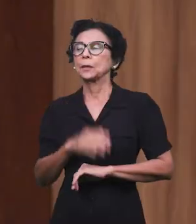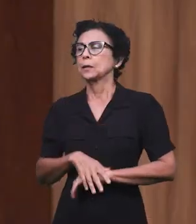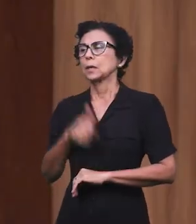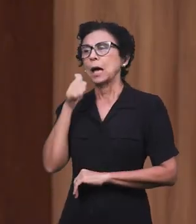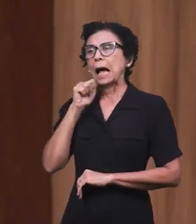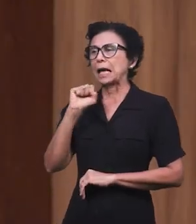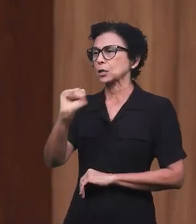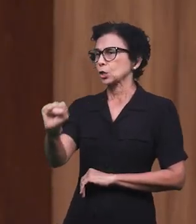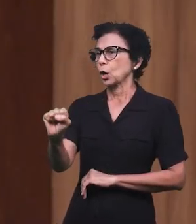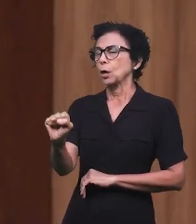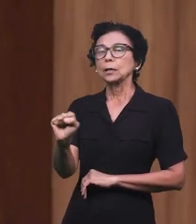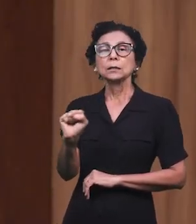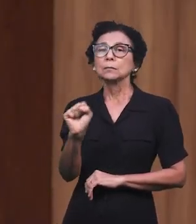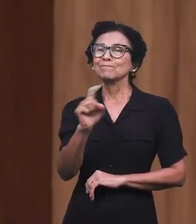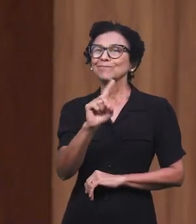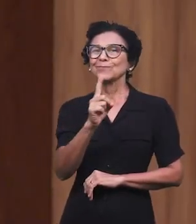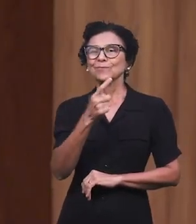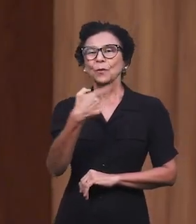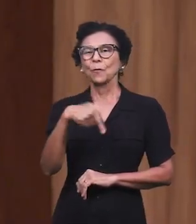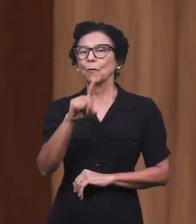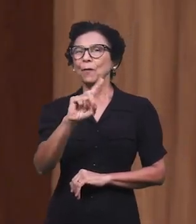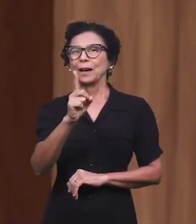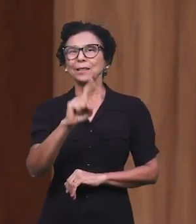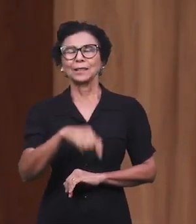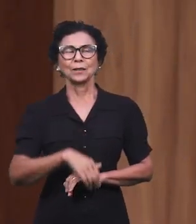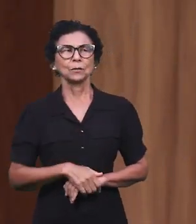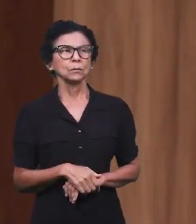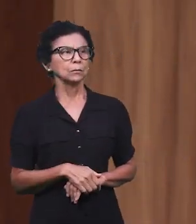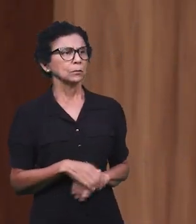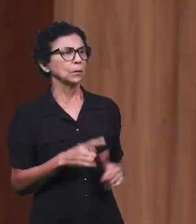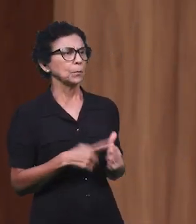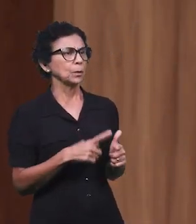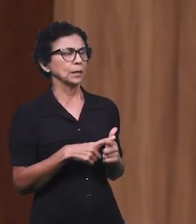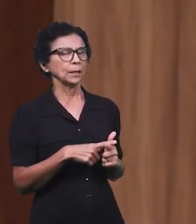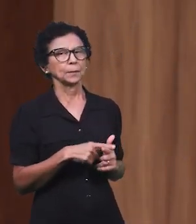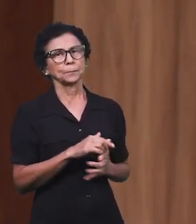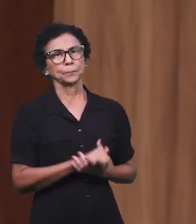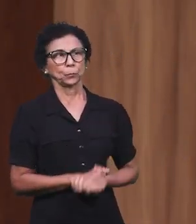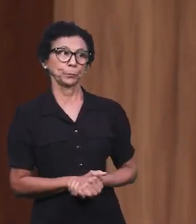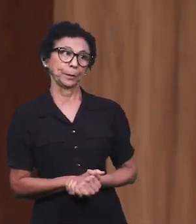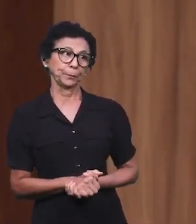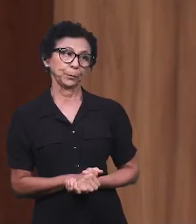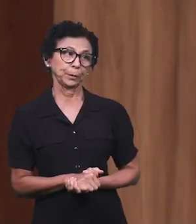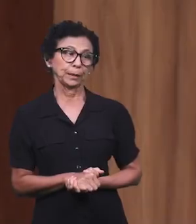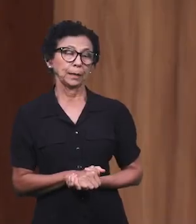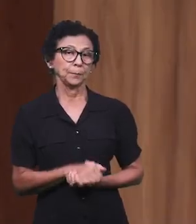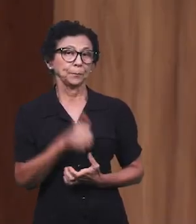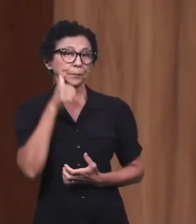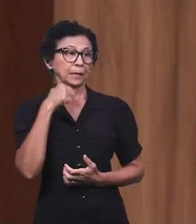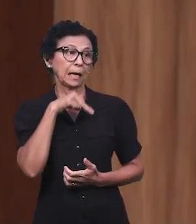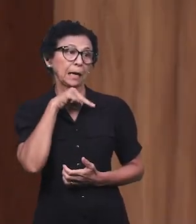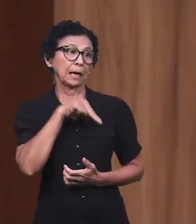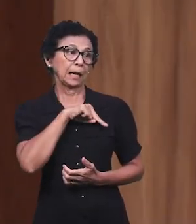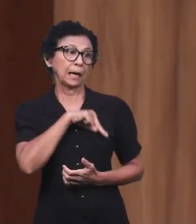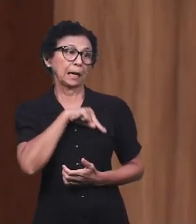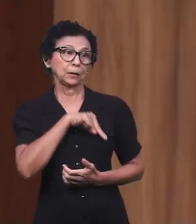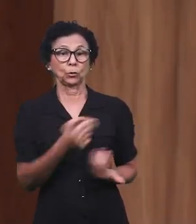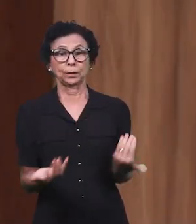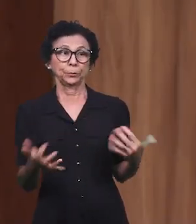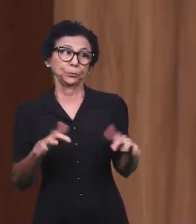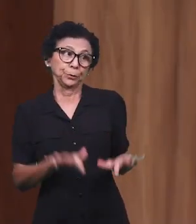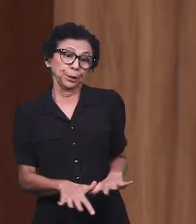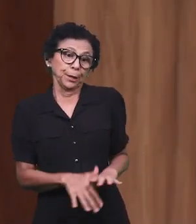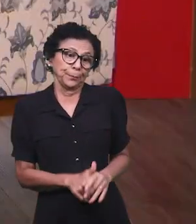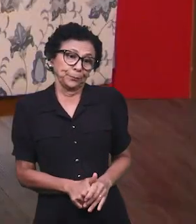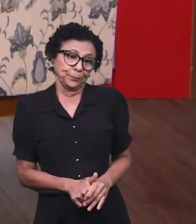porque a nora não quer. É inconcebível esse tipo de coisa na vida de um servo de Deus. Mas, por outro lado,